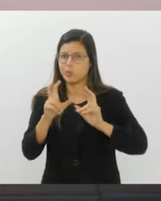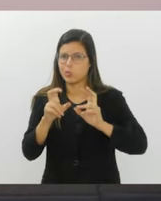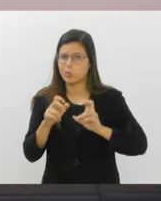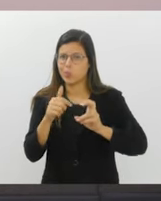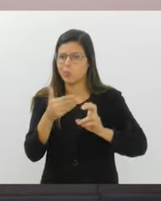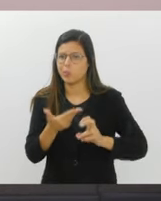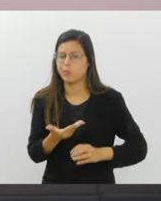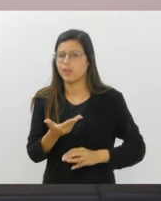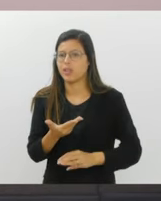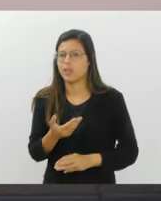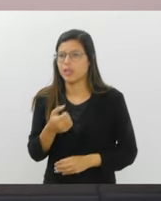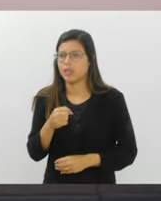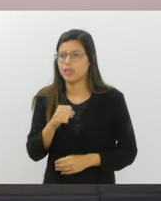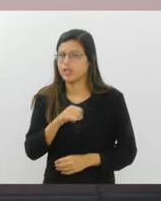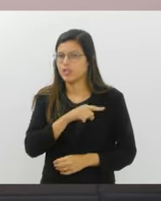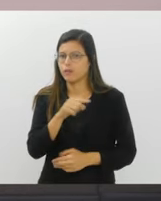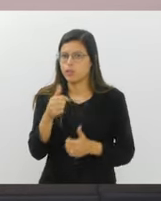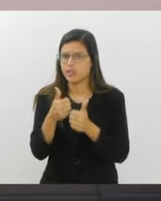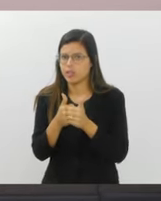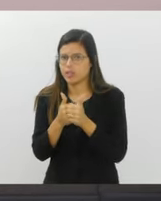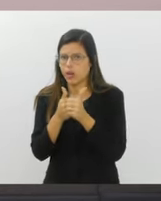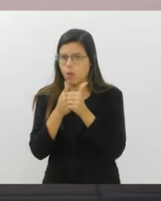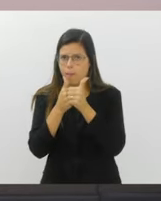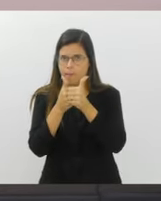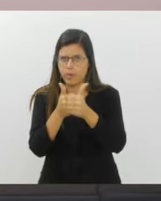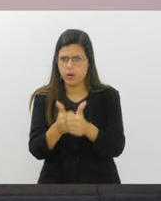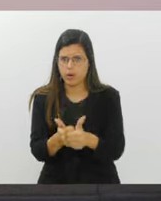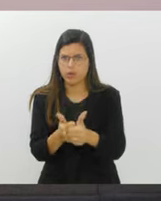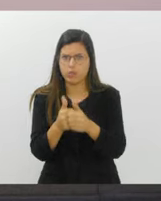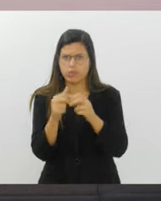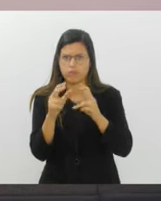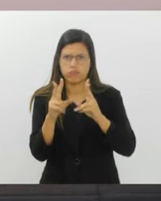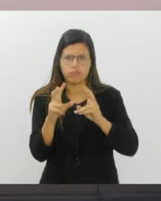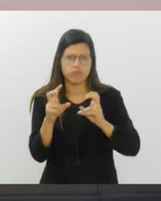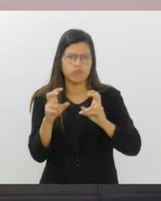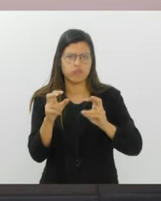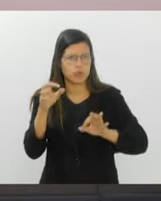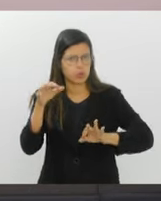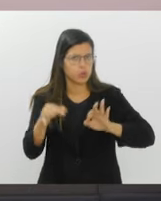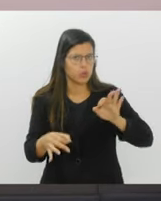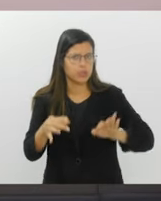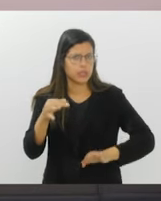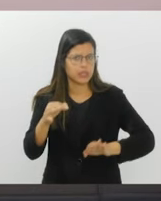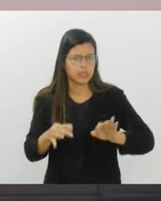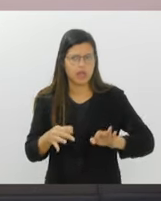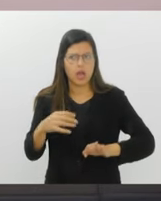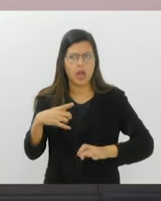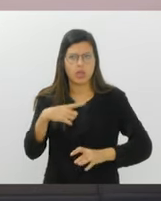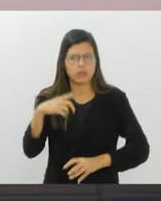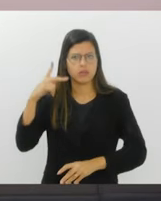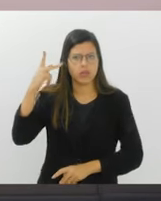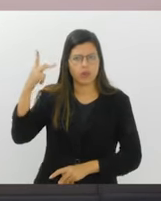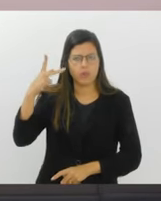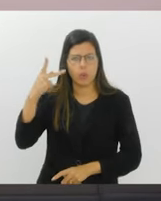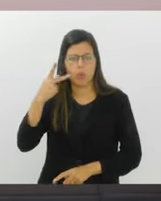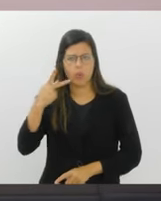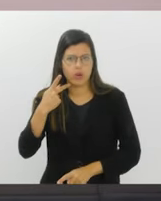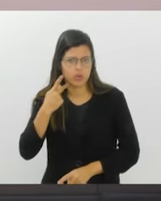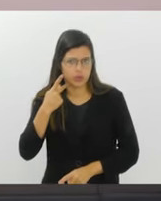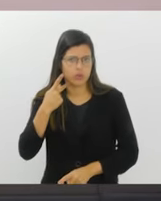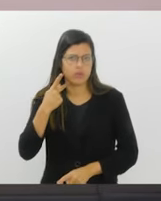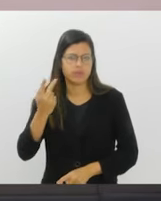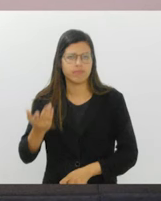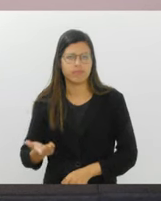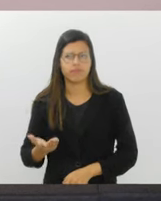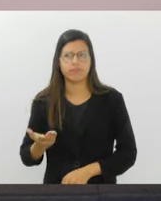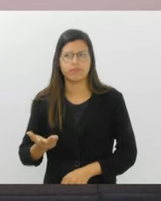senhores acompanham essa questão no judiciário, já que tem o procurador da agência aqui,